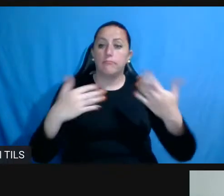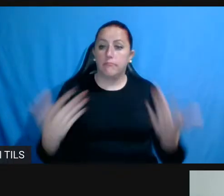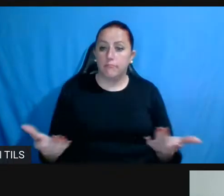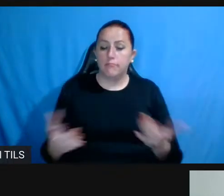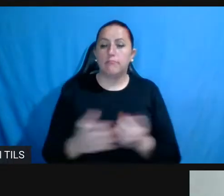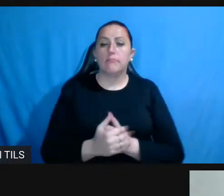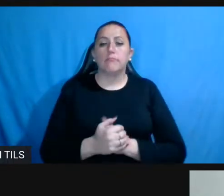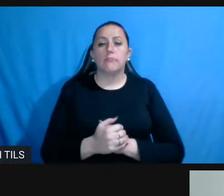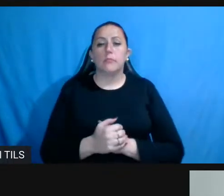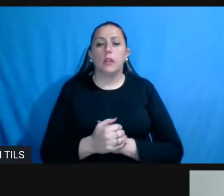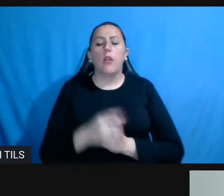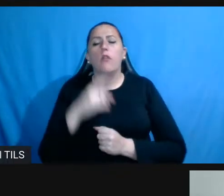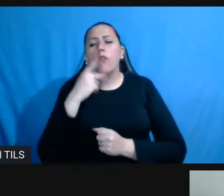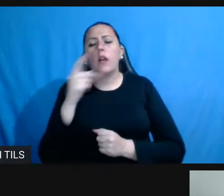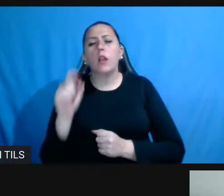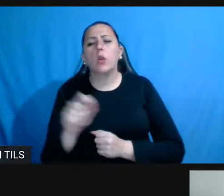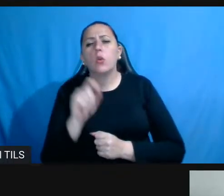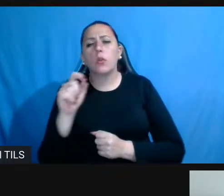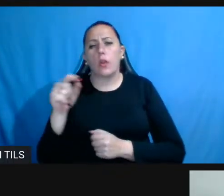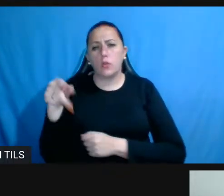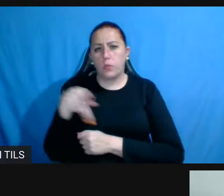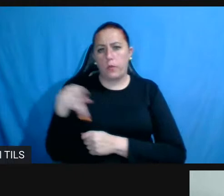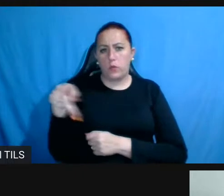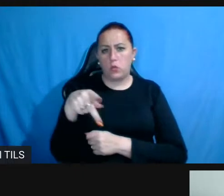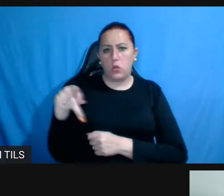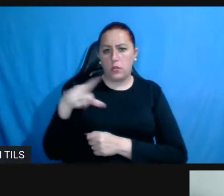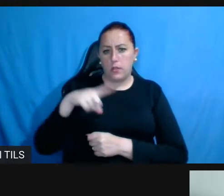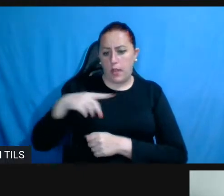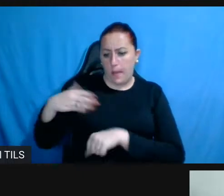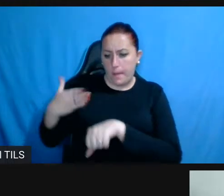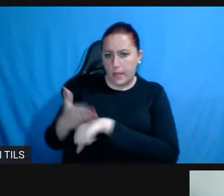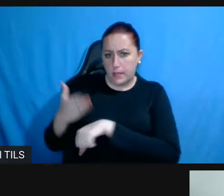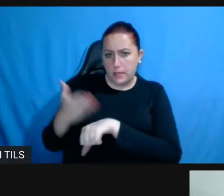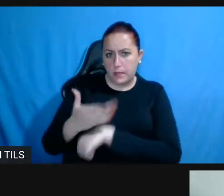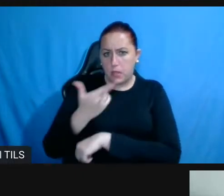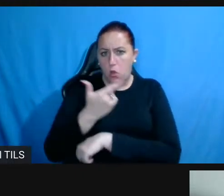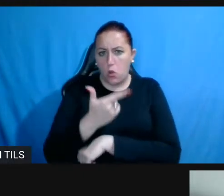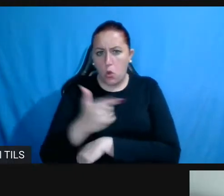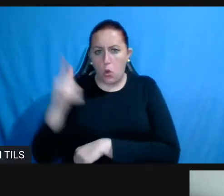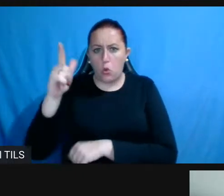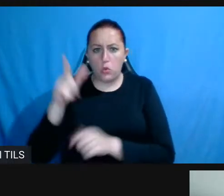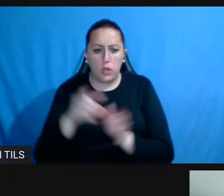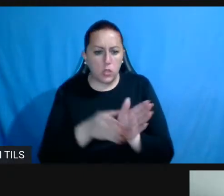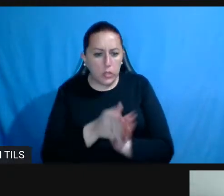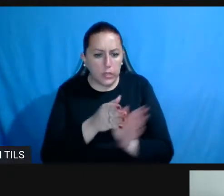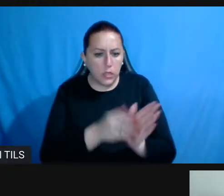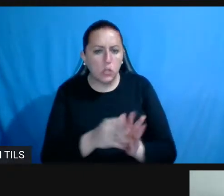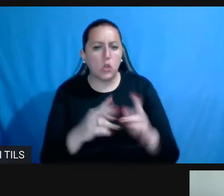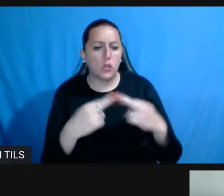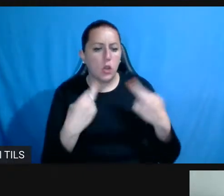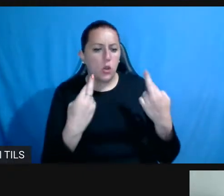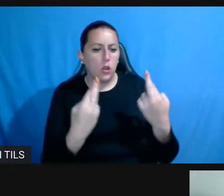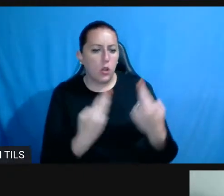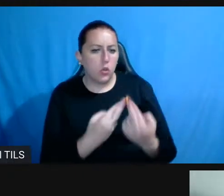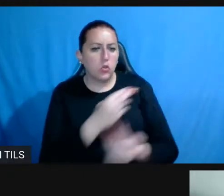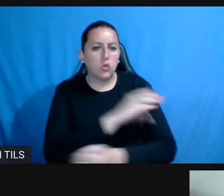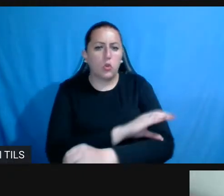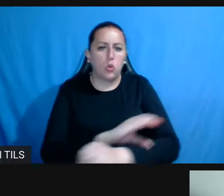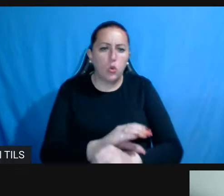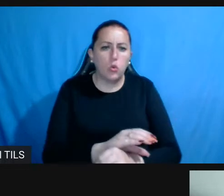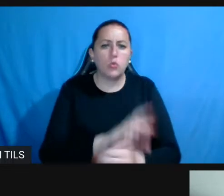comentei que os professores estavam envolvidos com orientações, com reuniões de curso, reunião